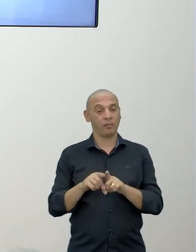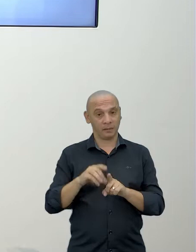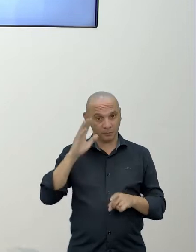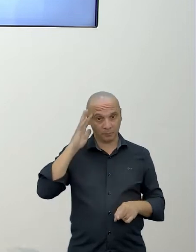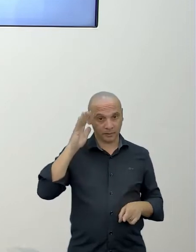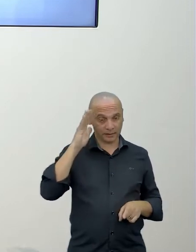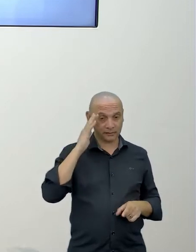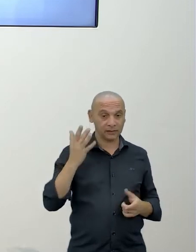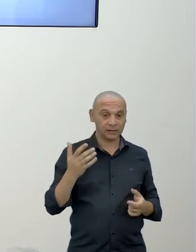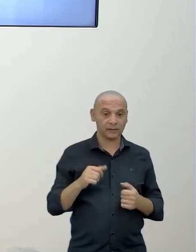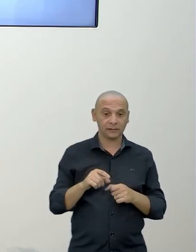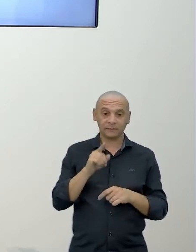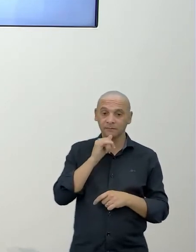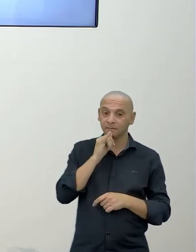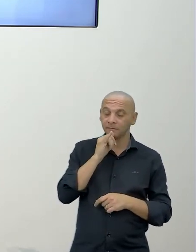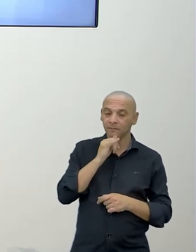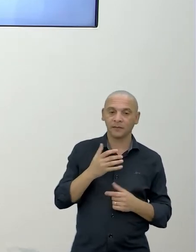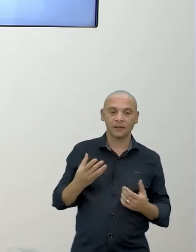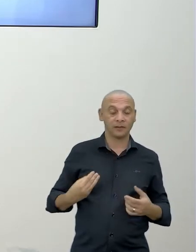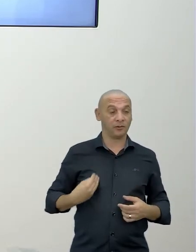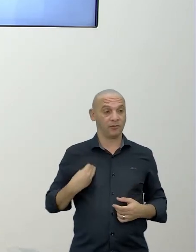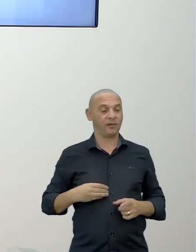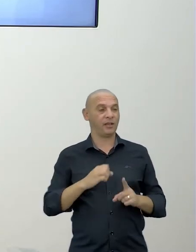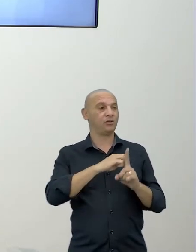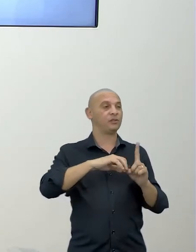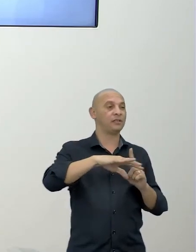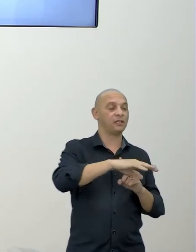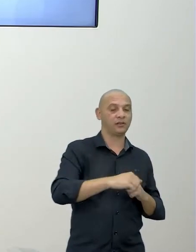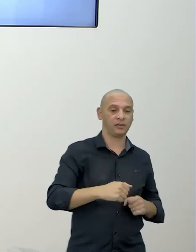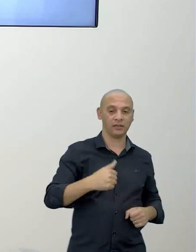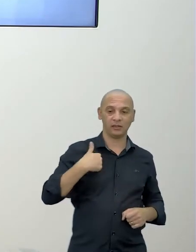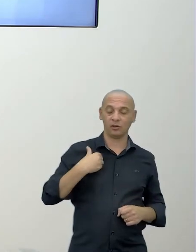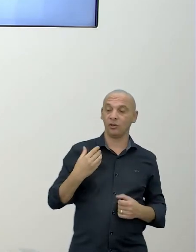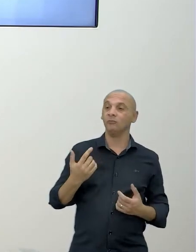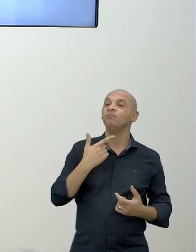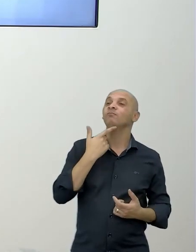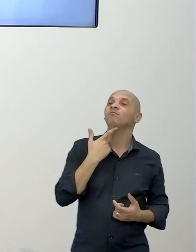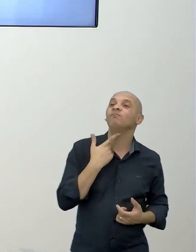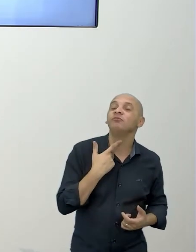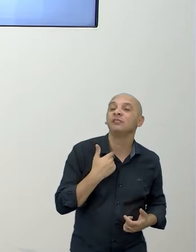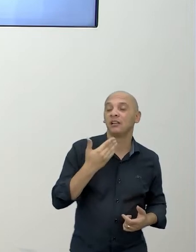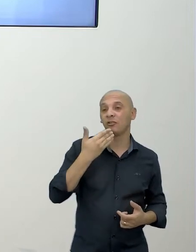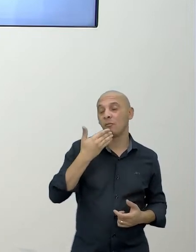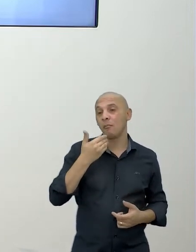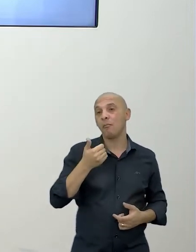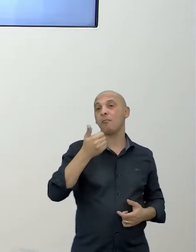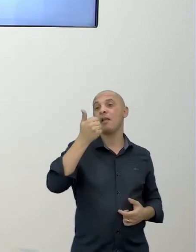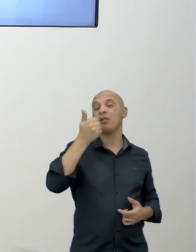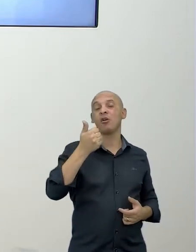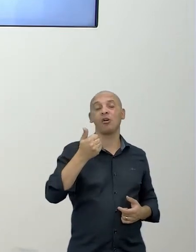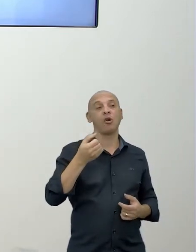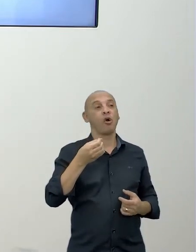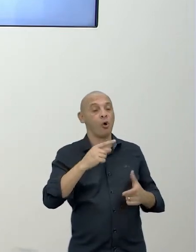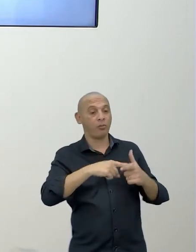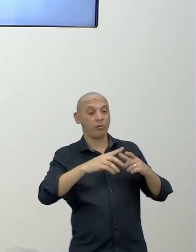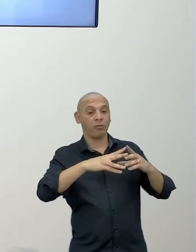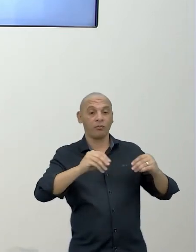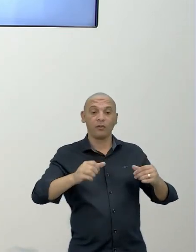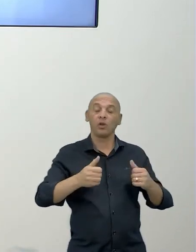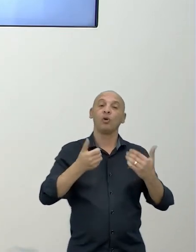ou facilidade, né, que as pessoas se sintam mais confortáveis abordando. E pensando, né, em termos de mundo,